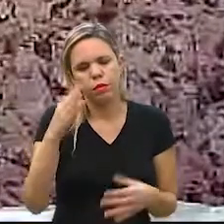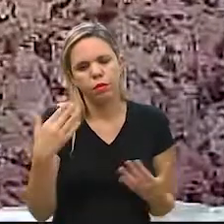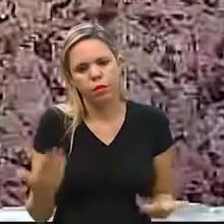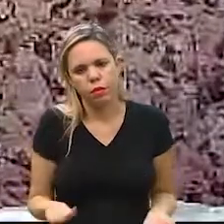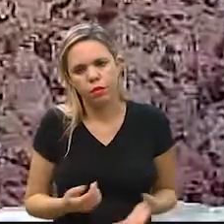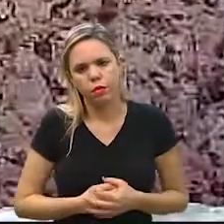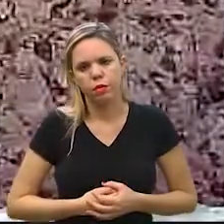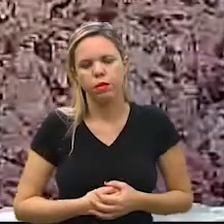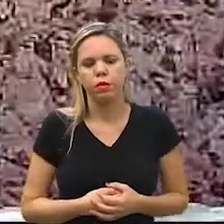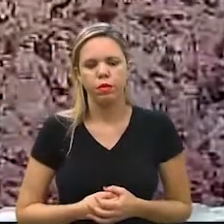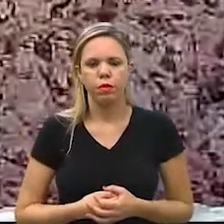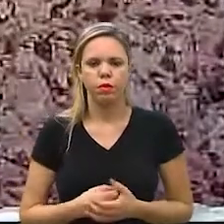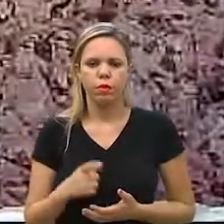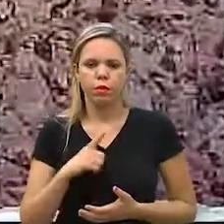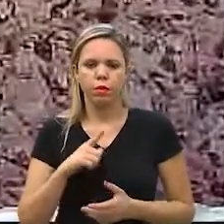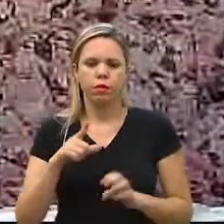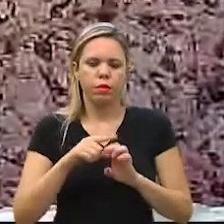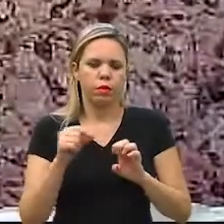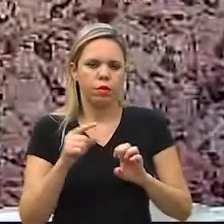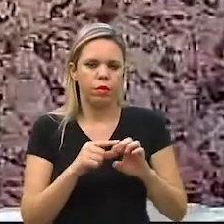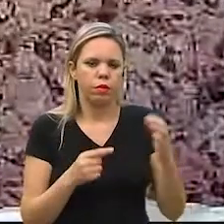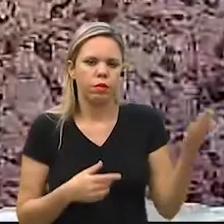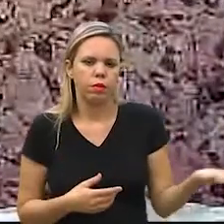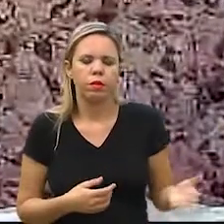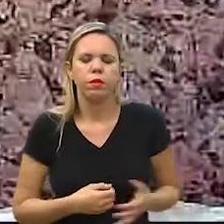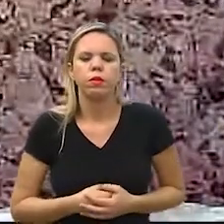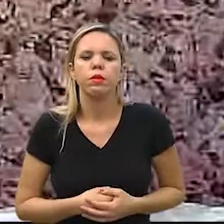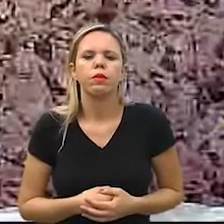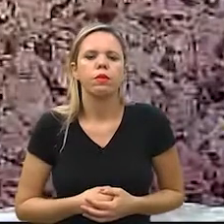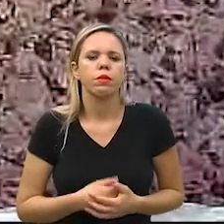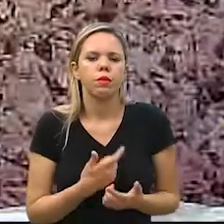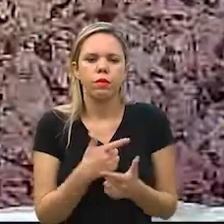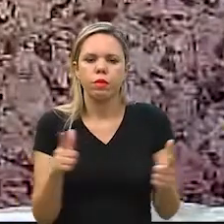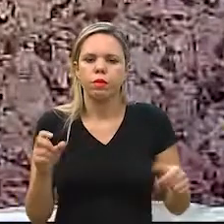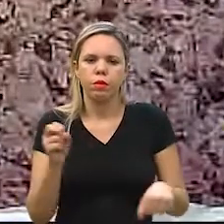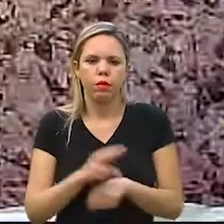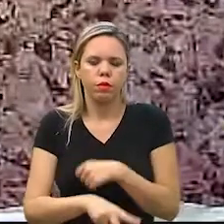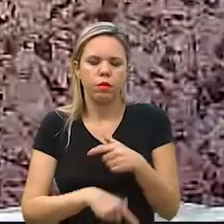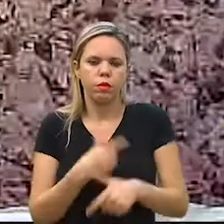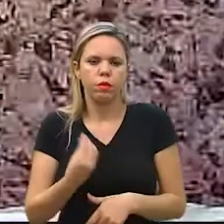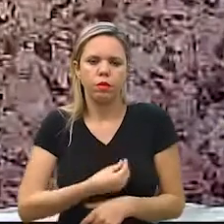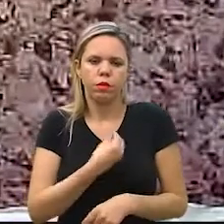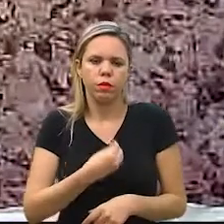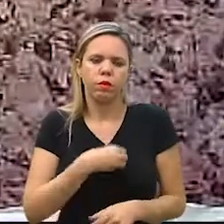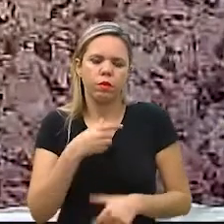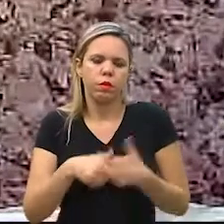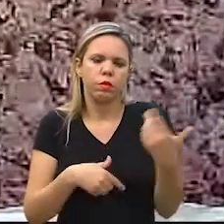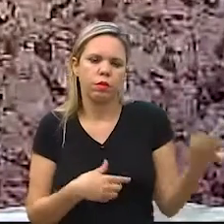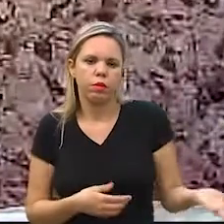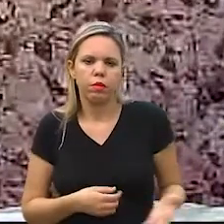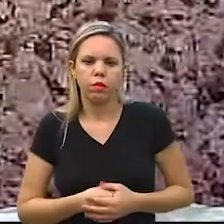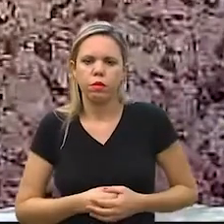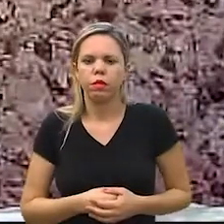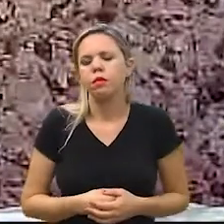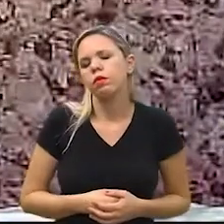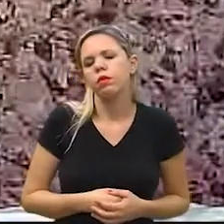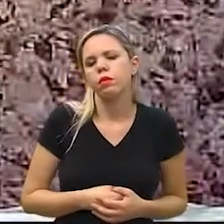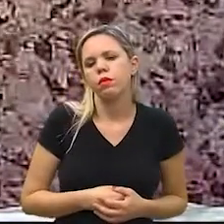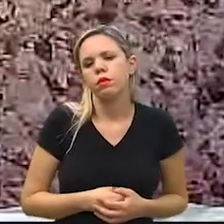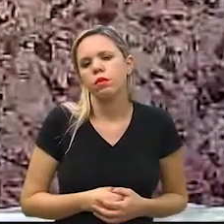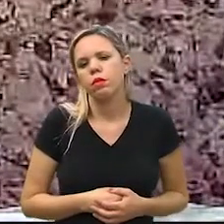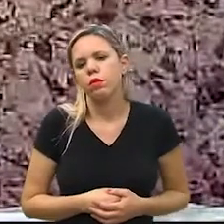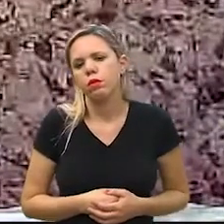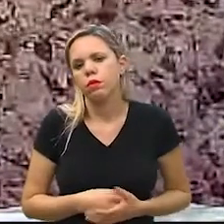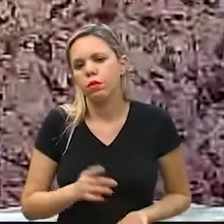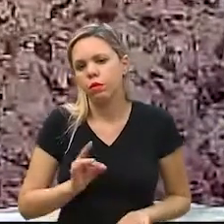né? Porque temos aí os empreendedores também, que não têm emprego, mas que vivem do trabalho. O trabalho é